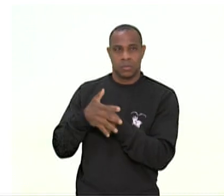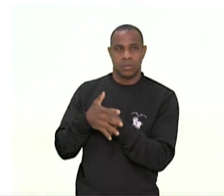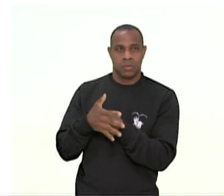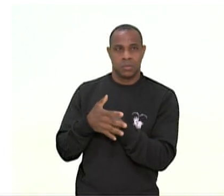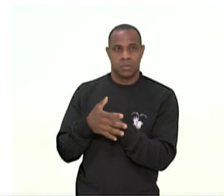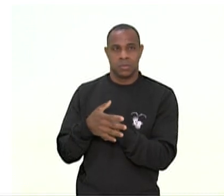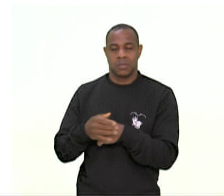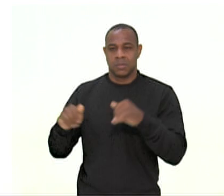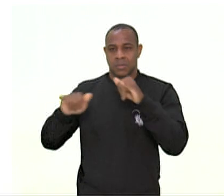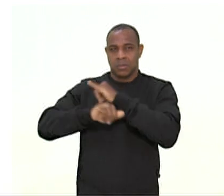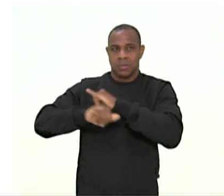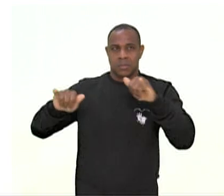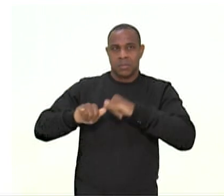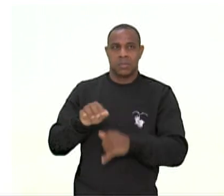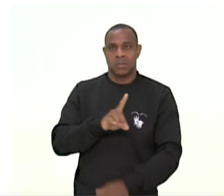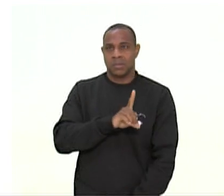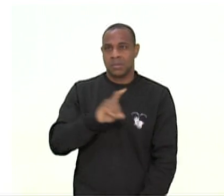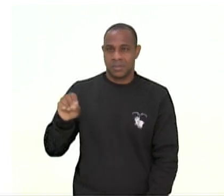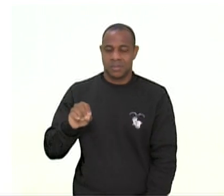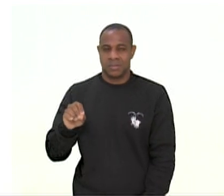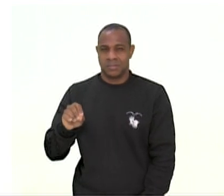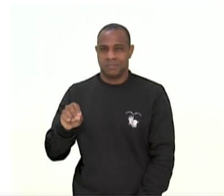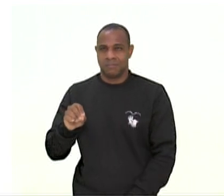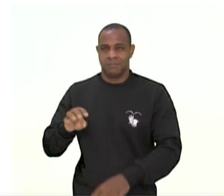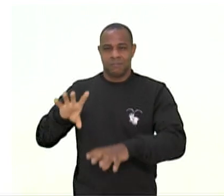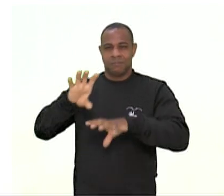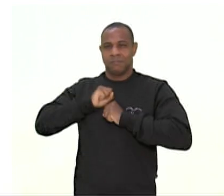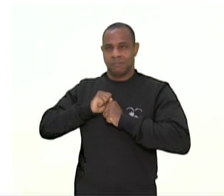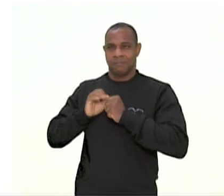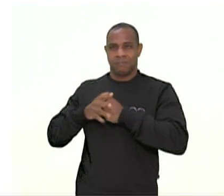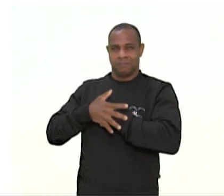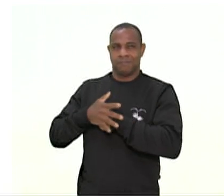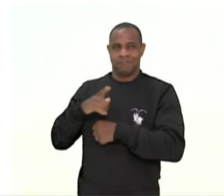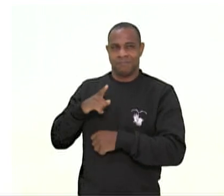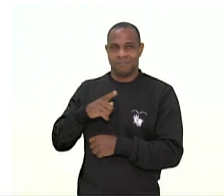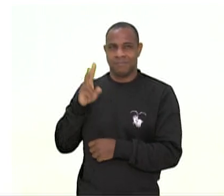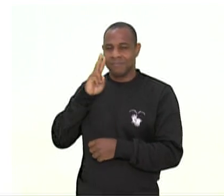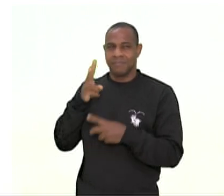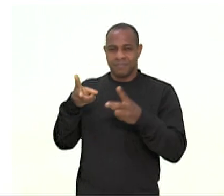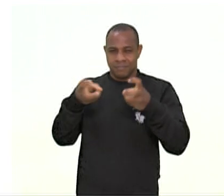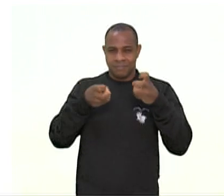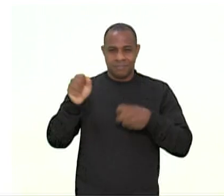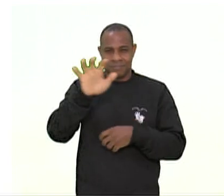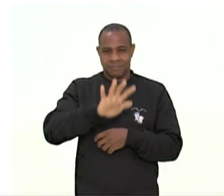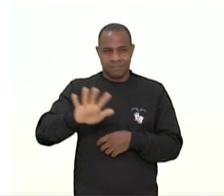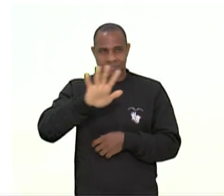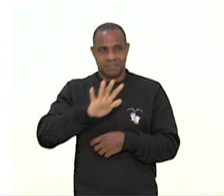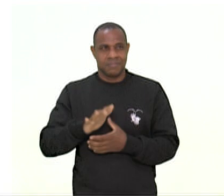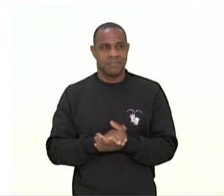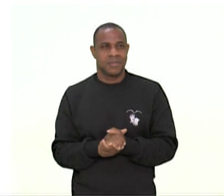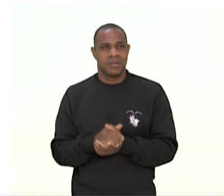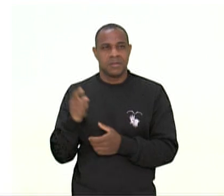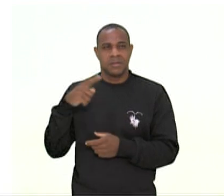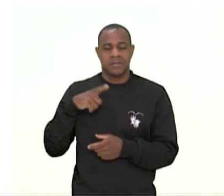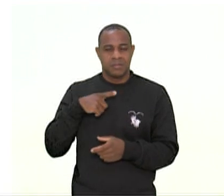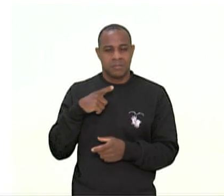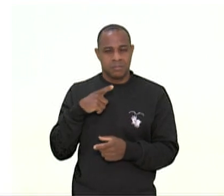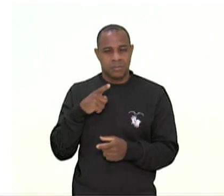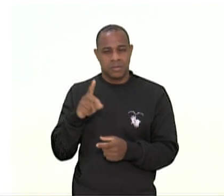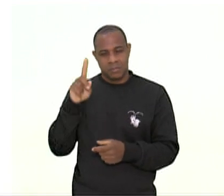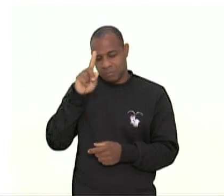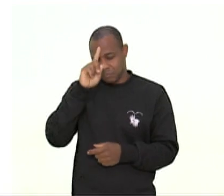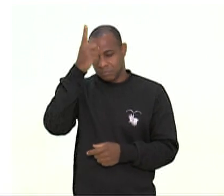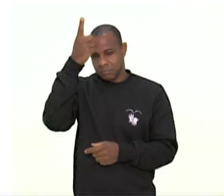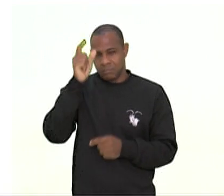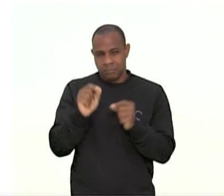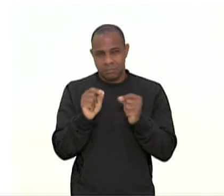está 100% infectado. Analise a imagem, o contexto de produção e você vai chegar na